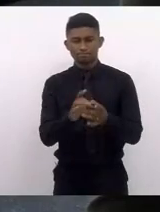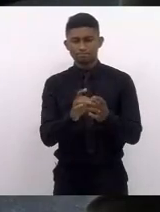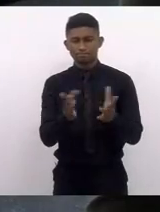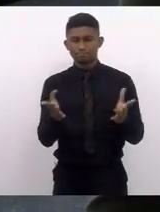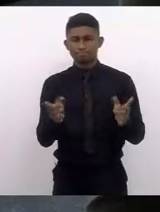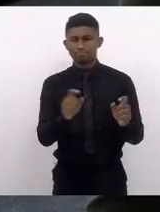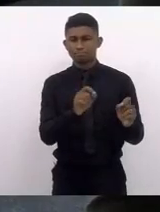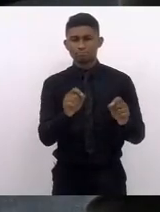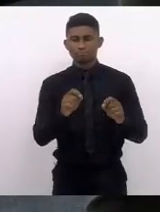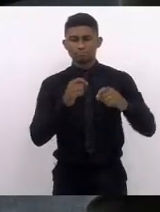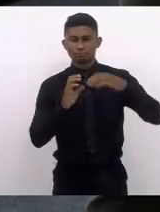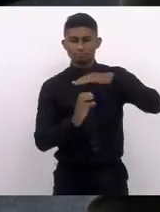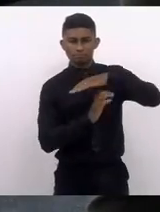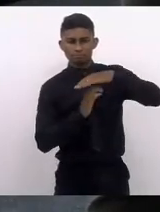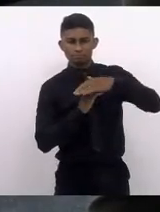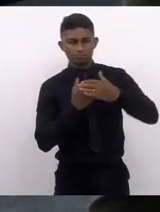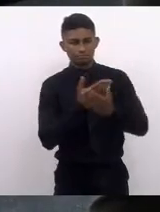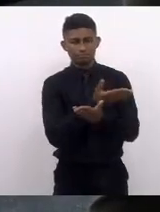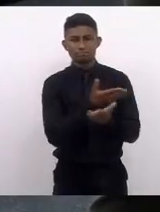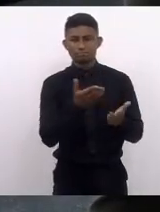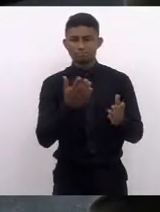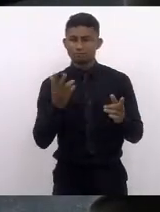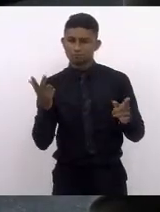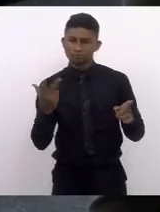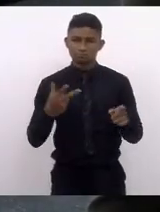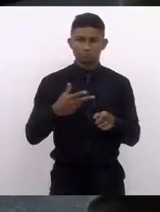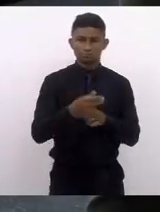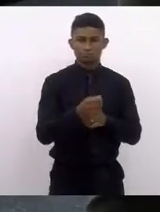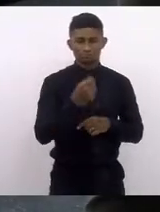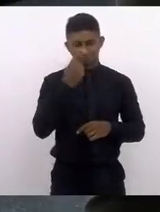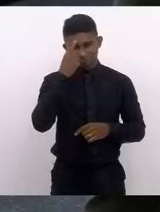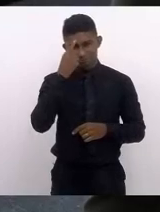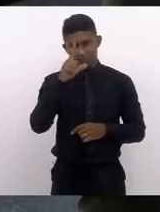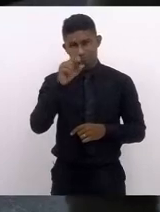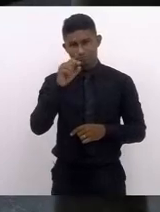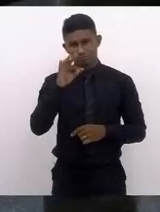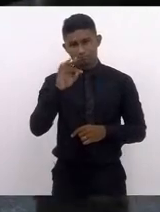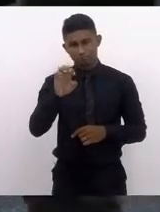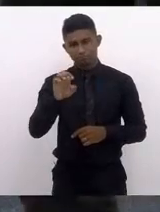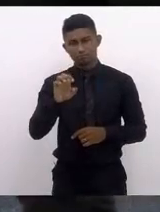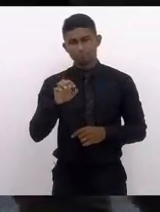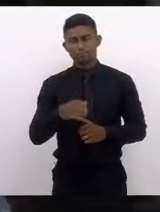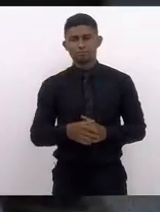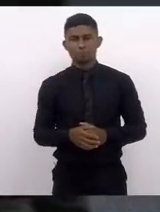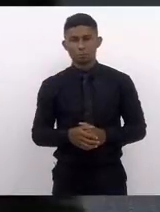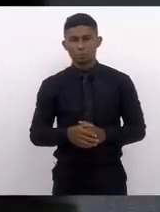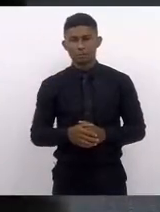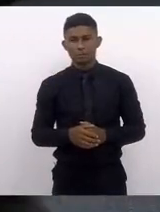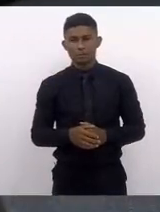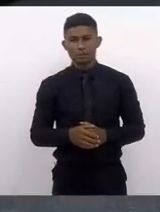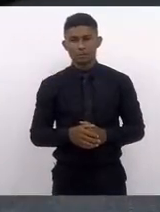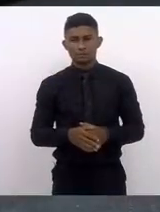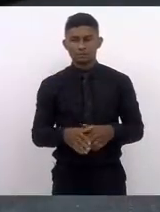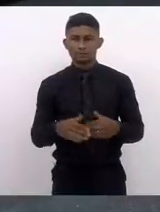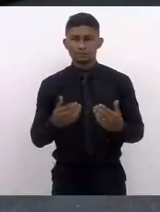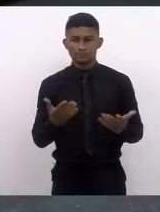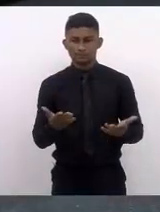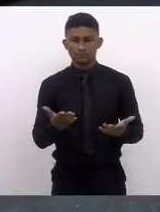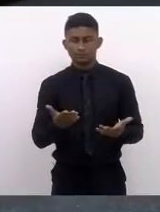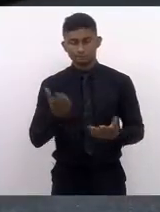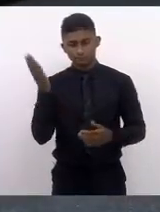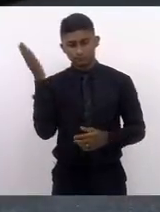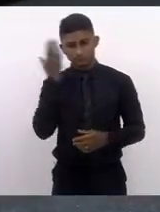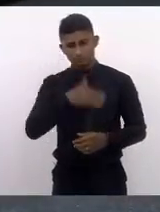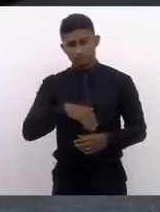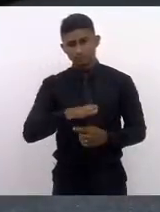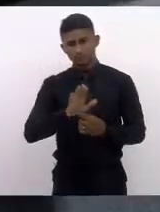participação de uma empresa que foi vencedora dos lotes que foram é a que foram vendidos então isso